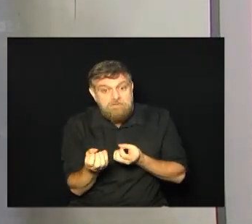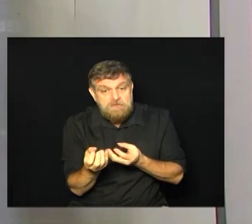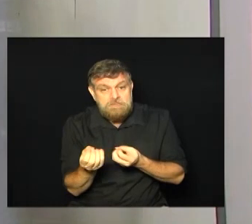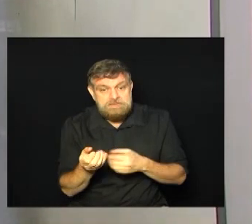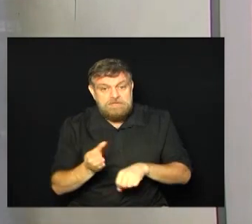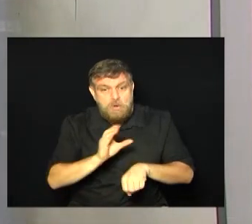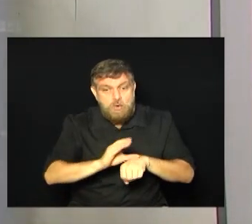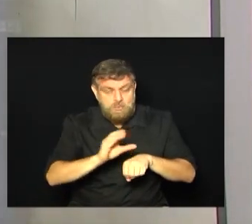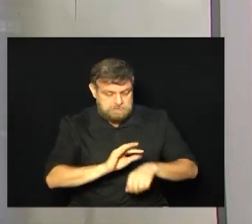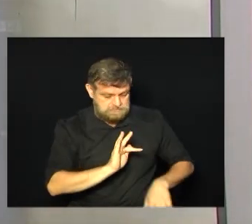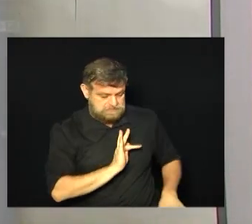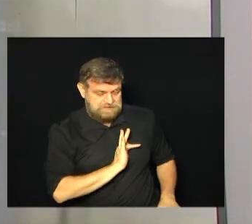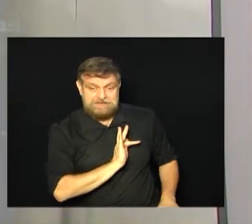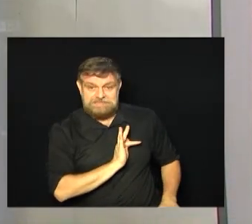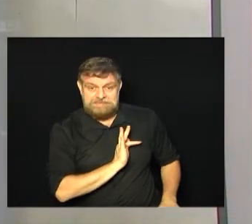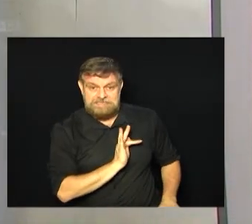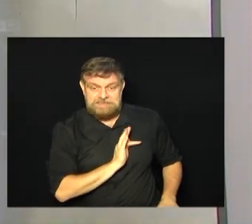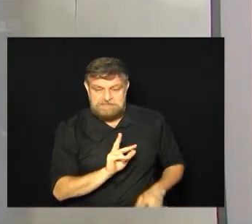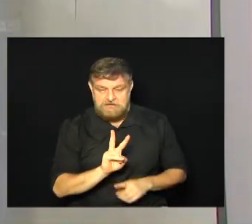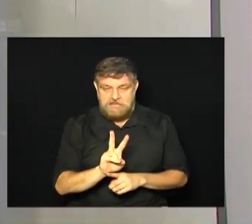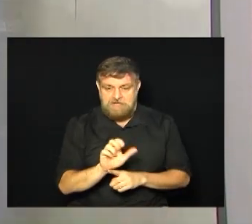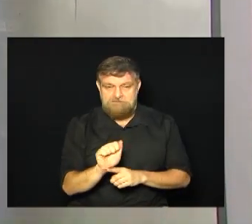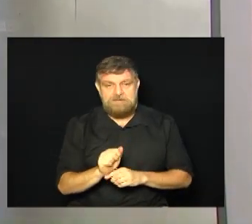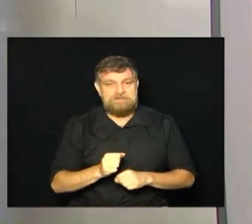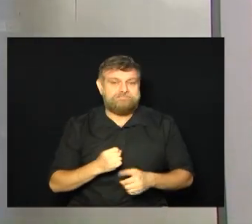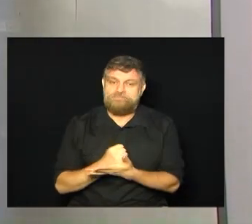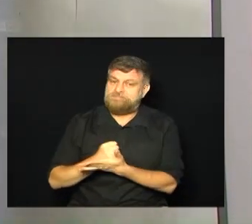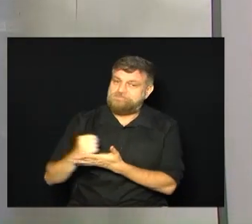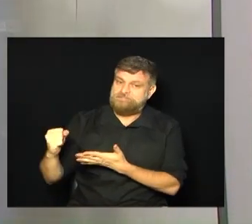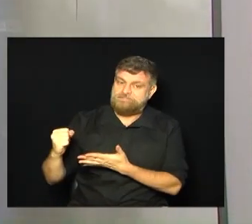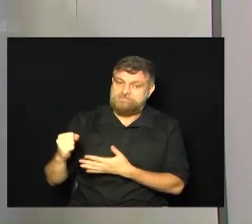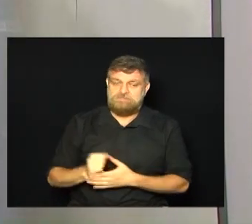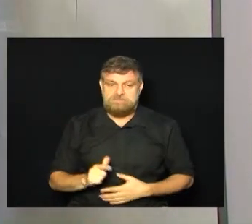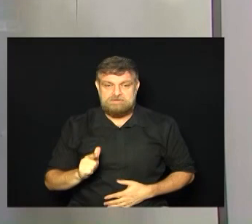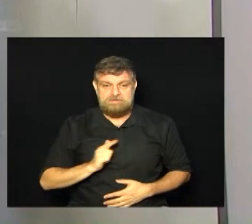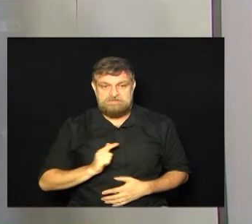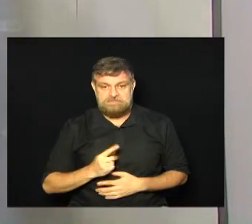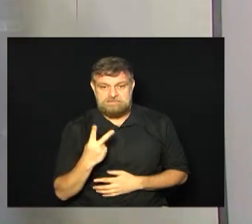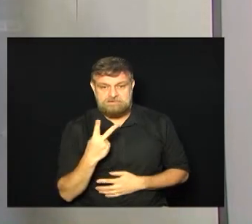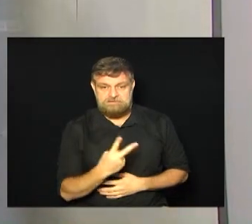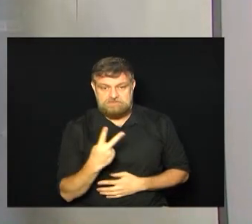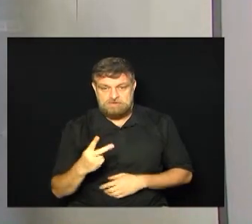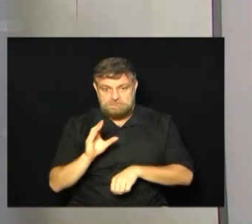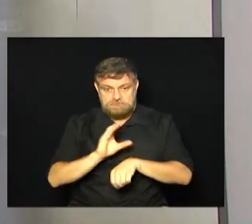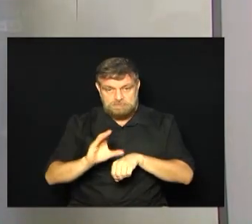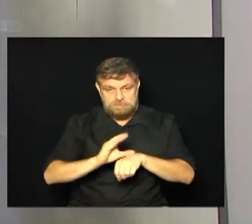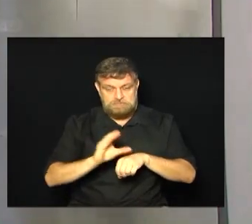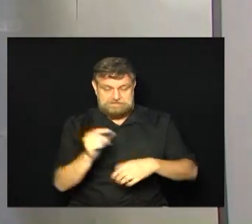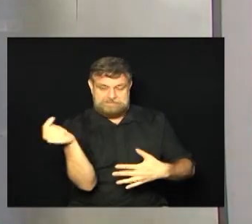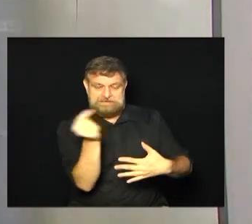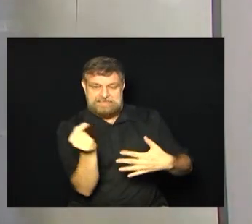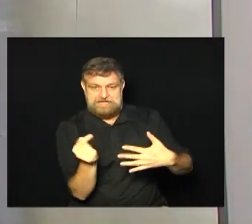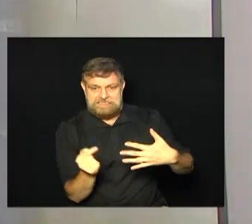para curso técnico as vagas já estão encerradas. Então, quer dizer, faltam 22 cursos aí